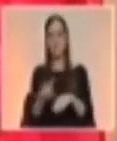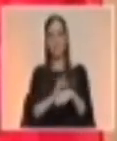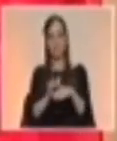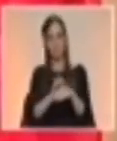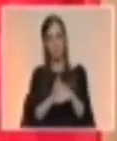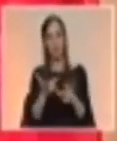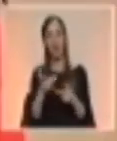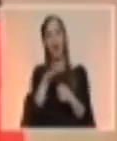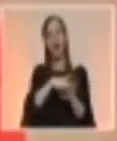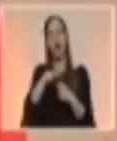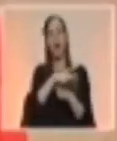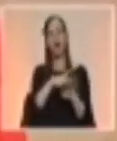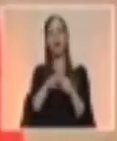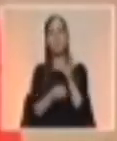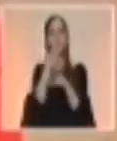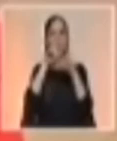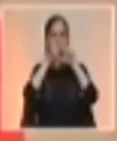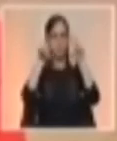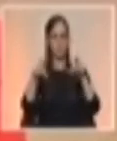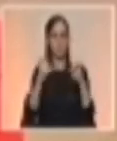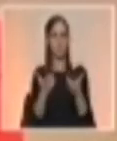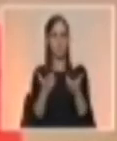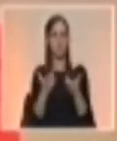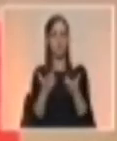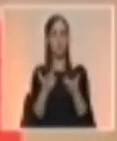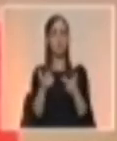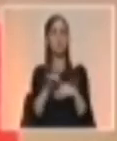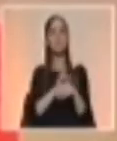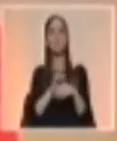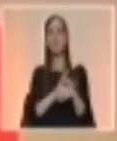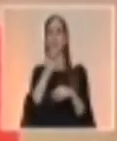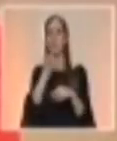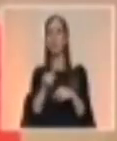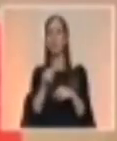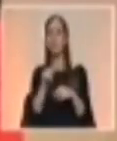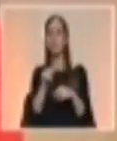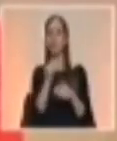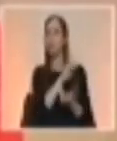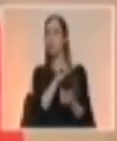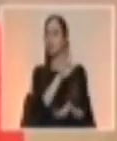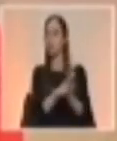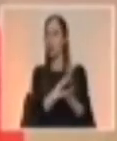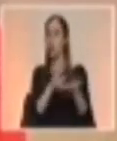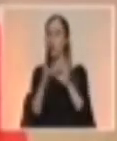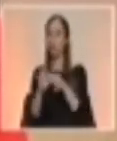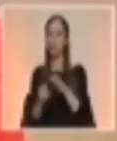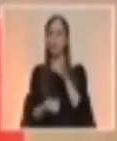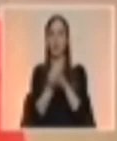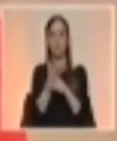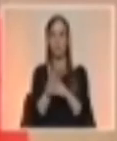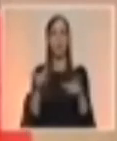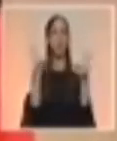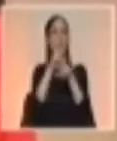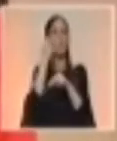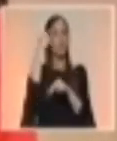questão do empreendedorismo. Empreendedorismo e sensibilizá-los para a questão do empreendedorismo, não apenas numa lógica de criação de uma nova ideia